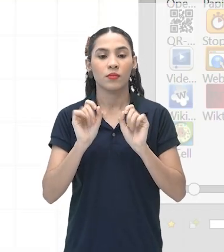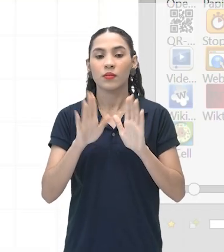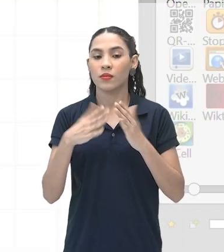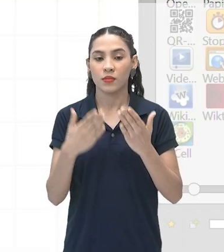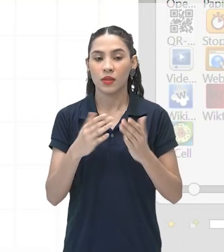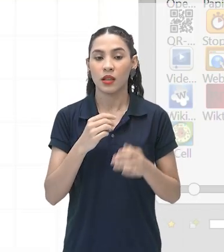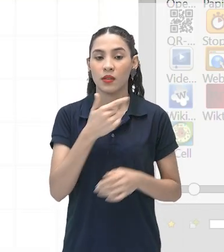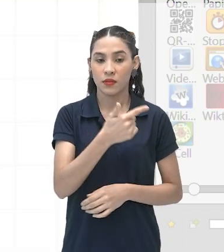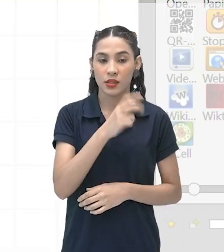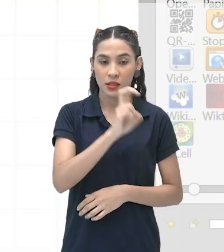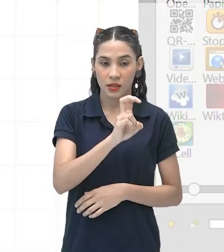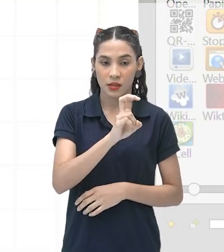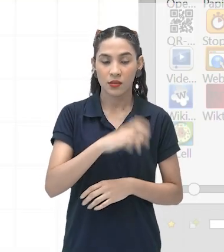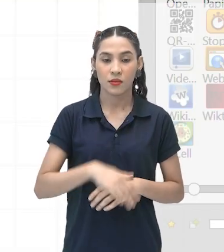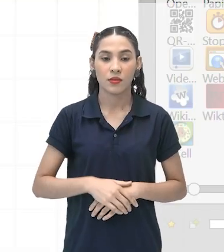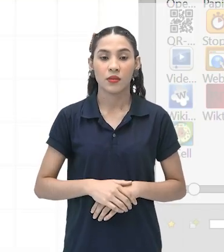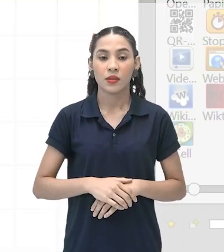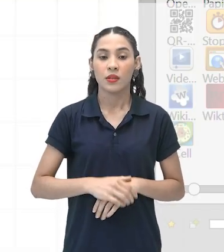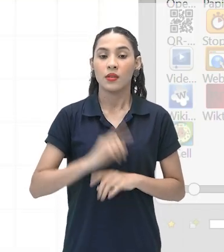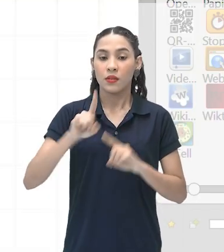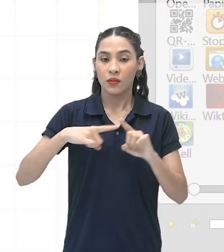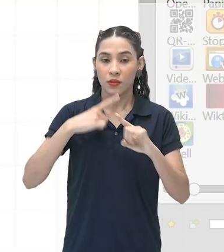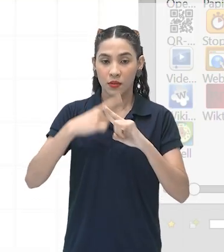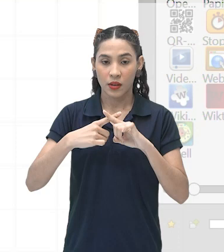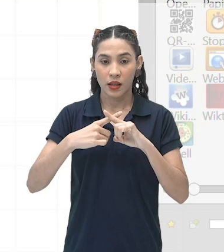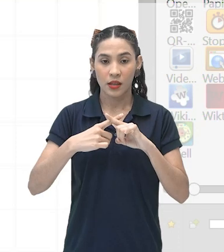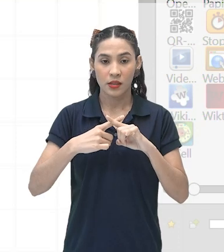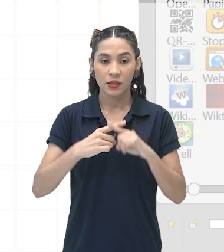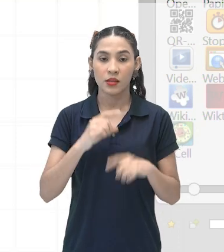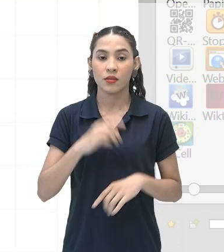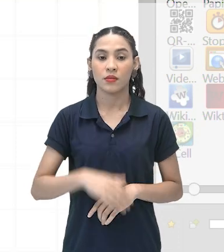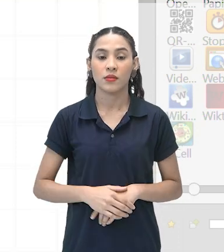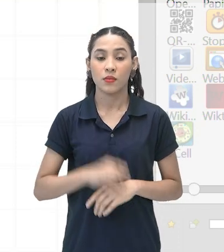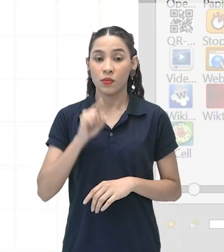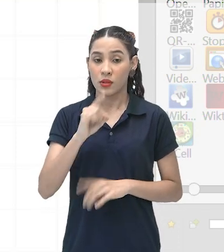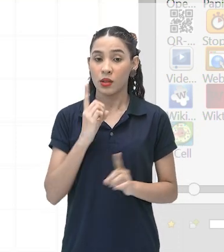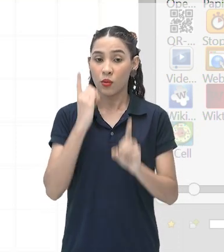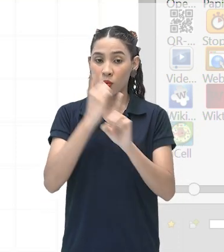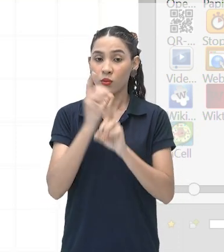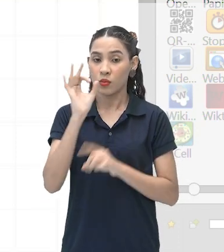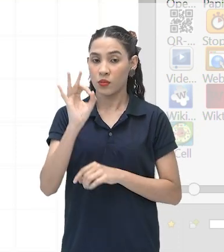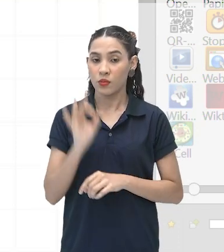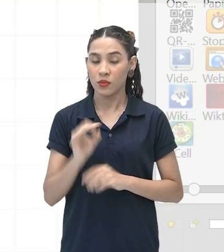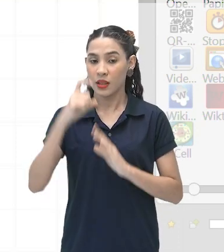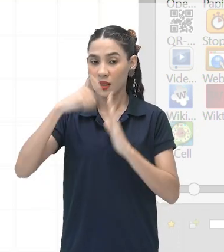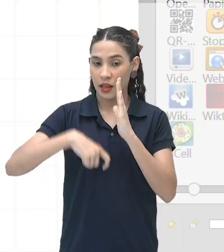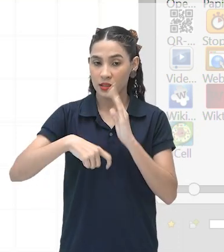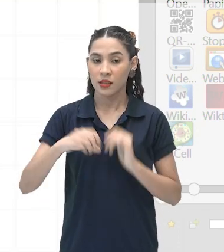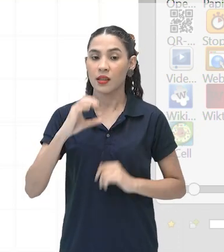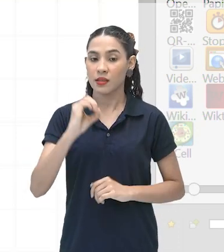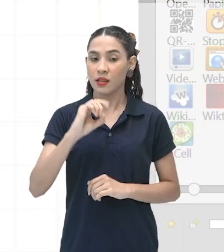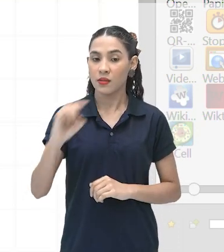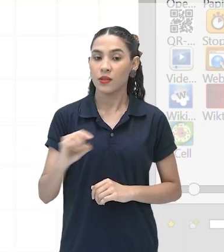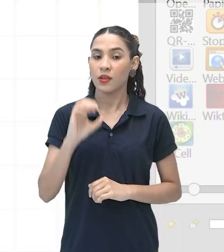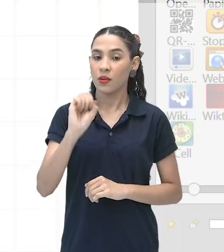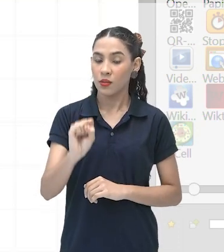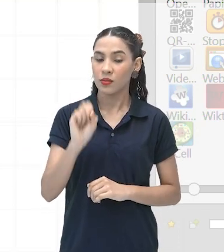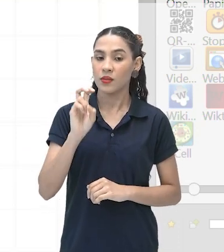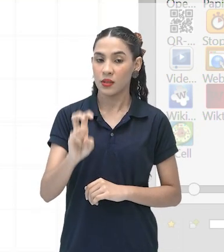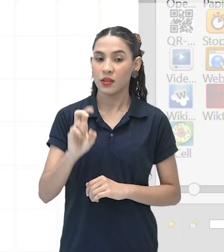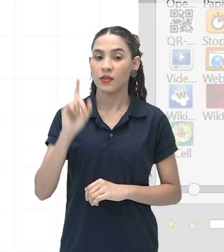quem? 25 vezes o percentual que eu encontrei, a taxa que eu encontrei, que